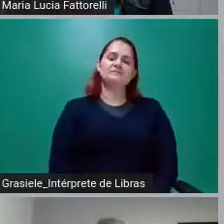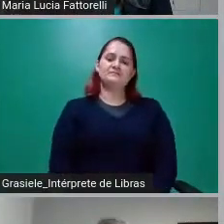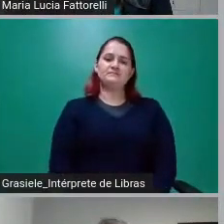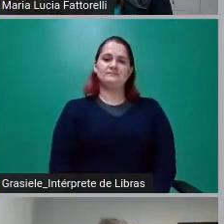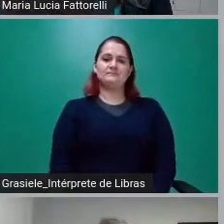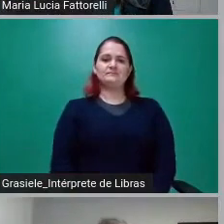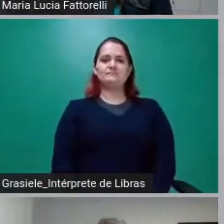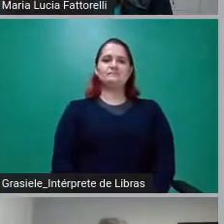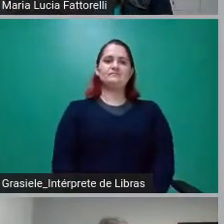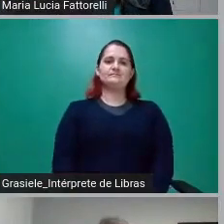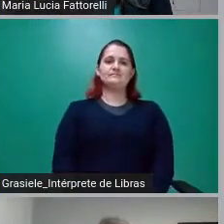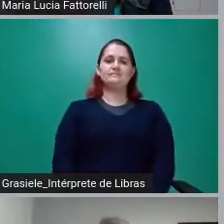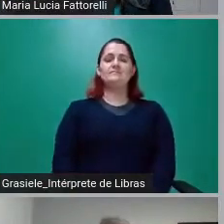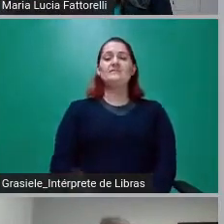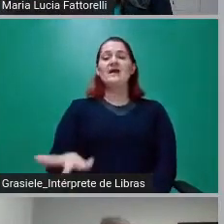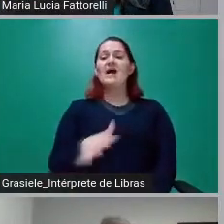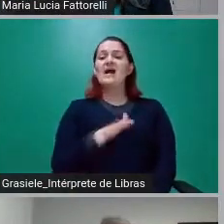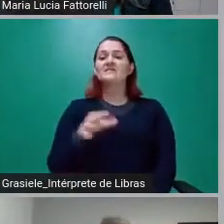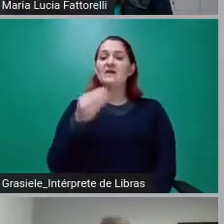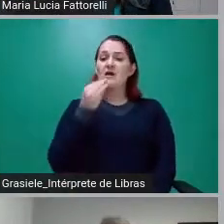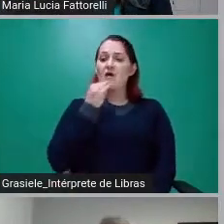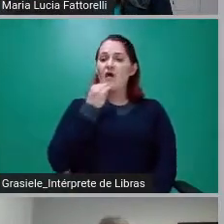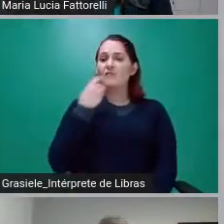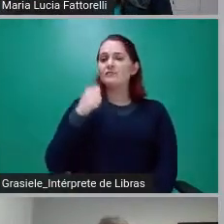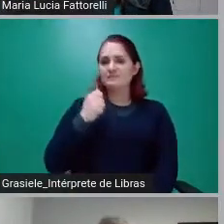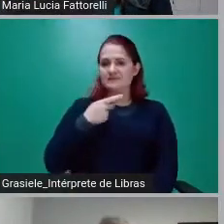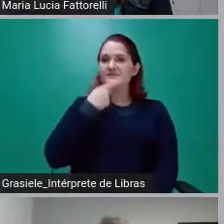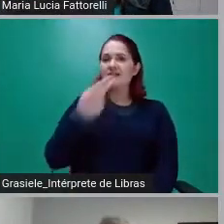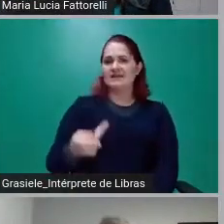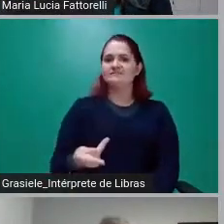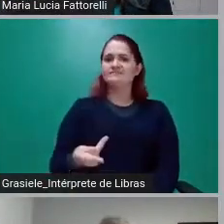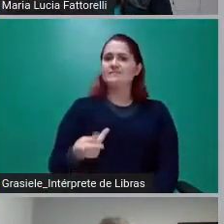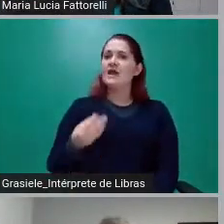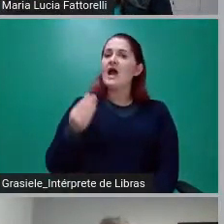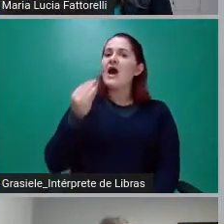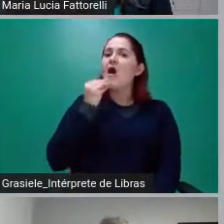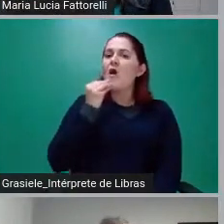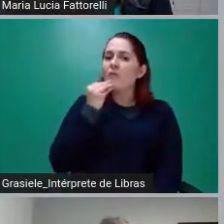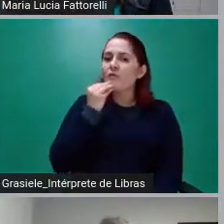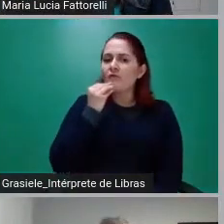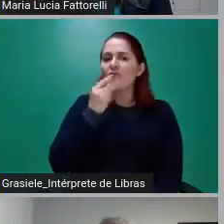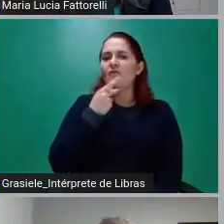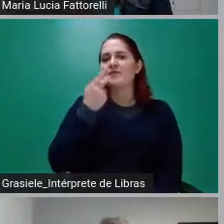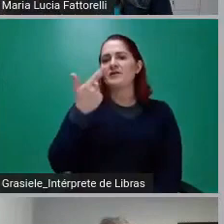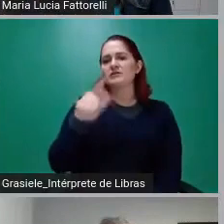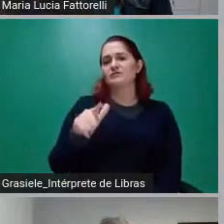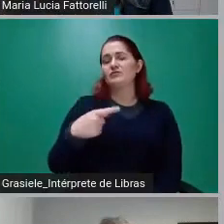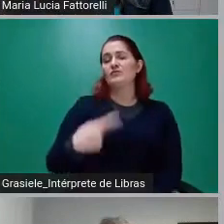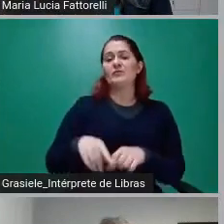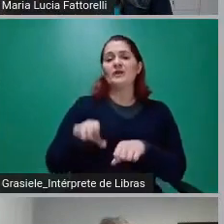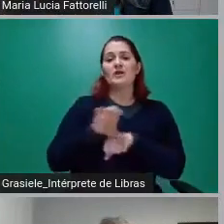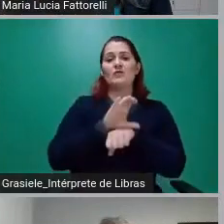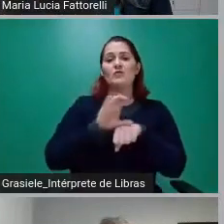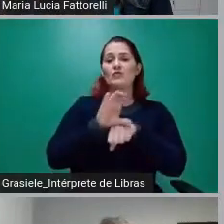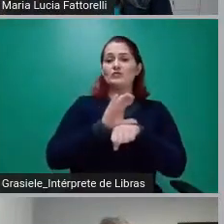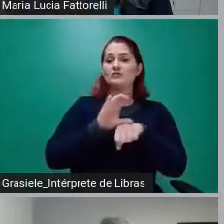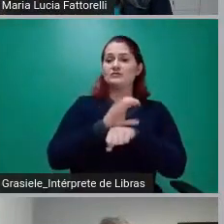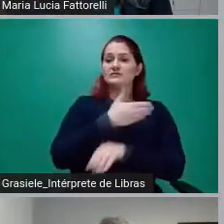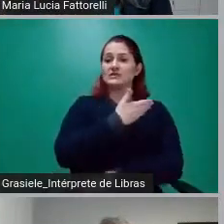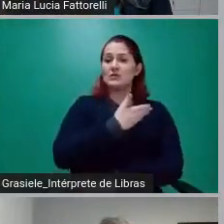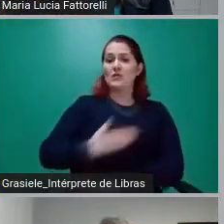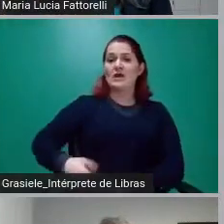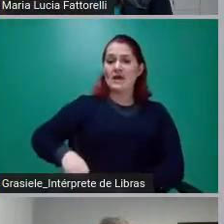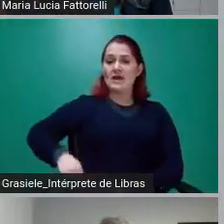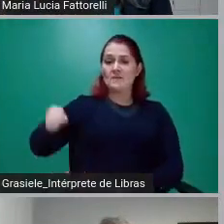Às vezes, o óbvio é necessário. A Constituição da República Federativa do Brasil